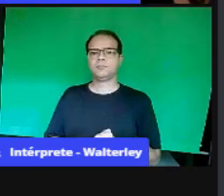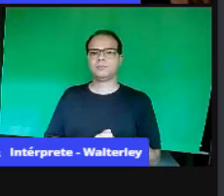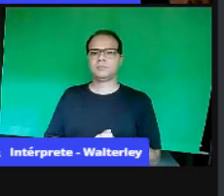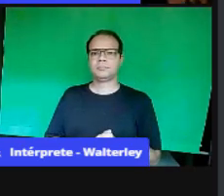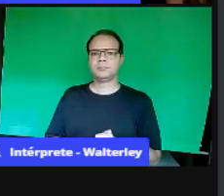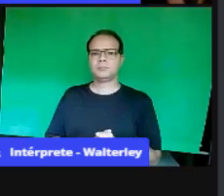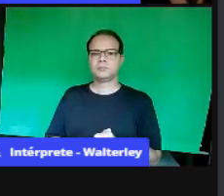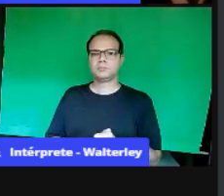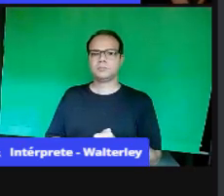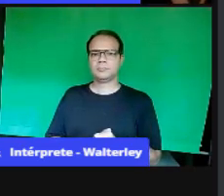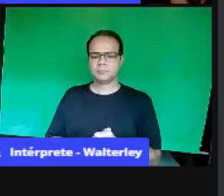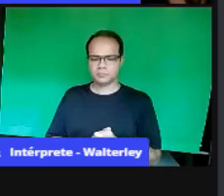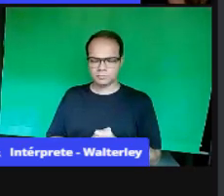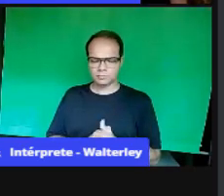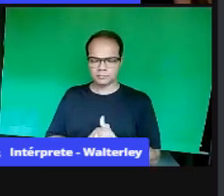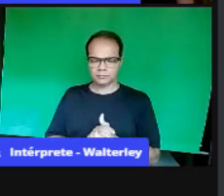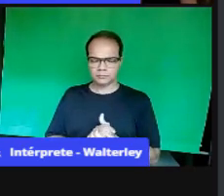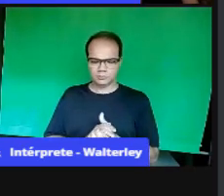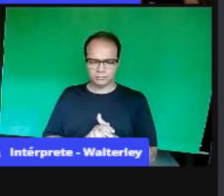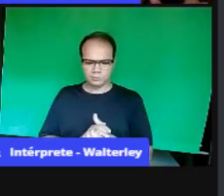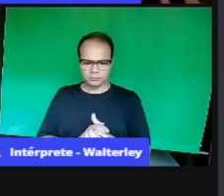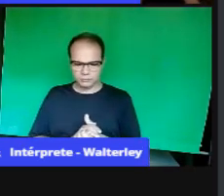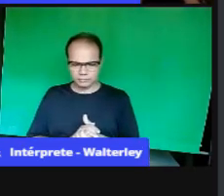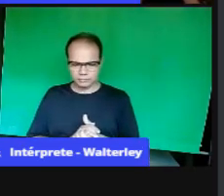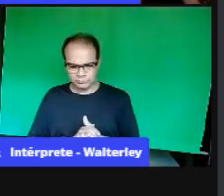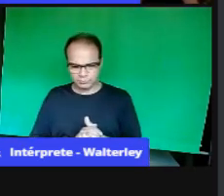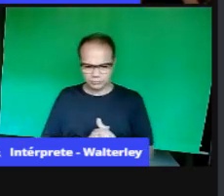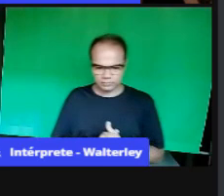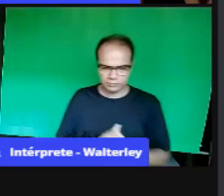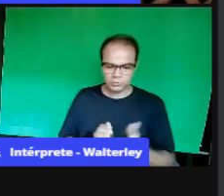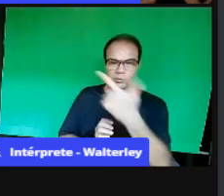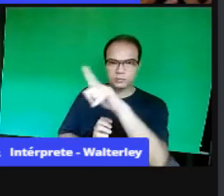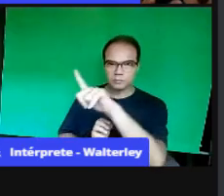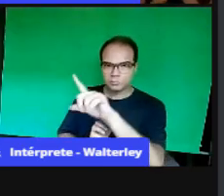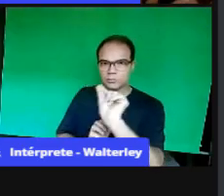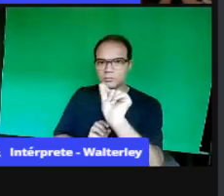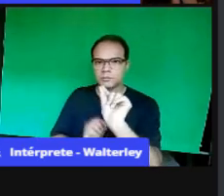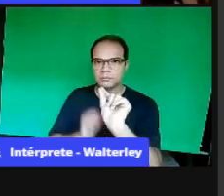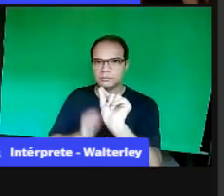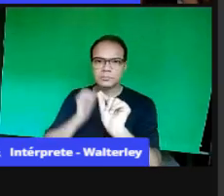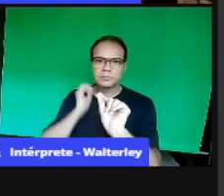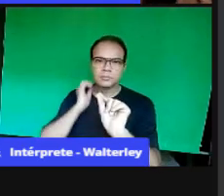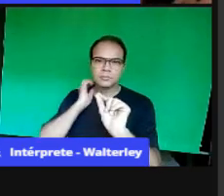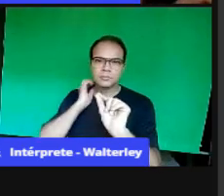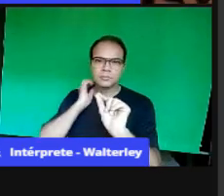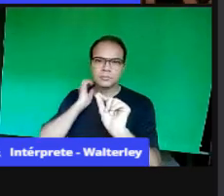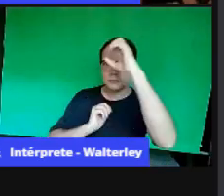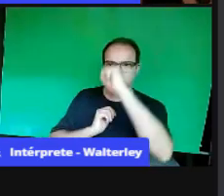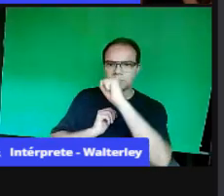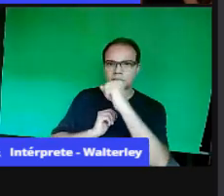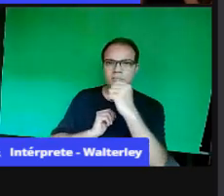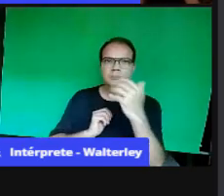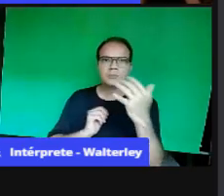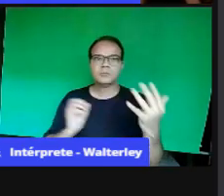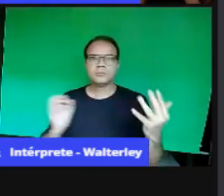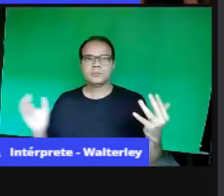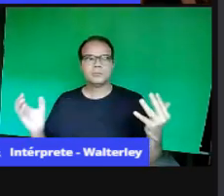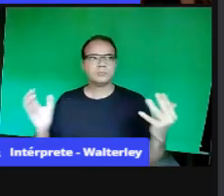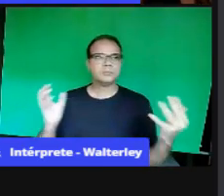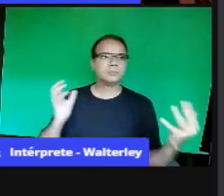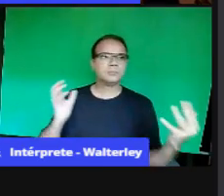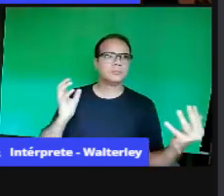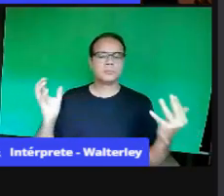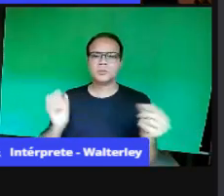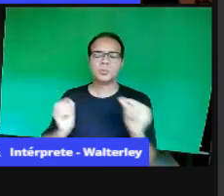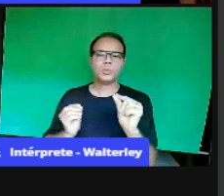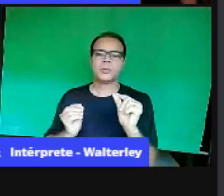chamado, além da sondagem, nós tínhamos um inventário. Era um inventário de desenvolvimento baseado